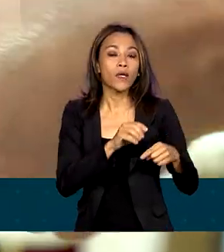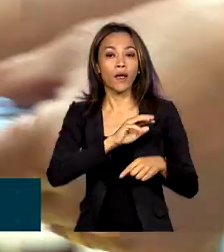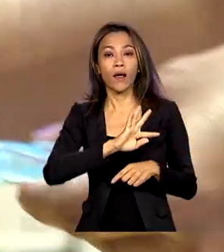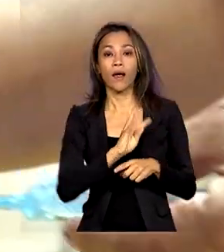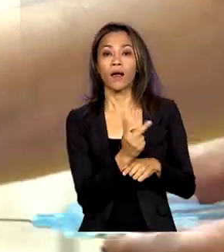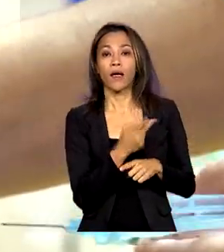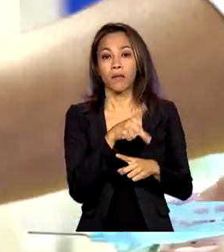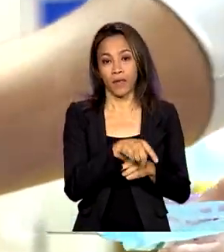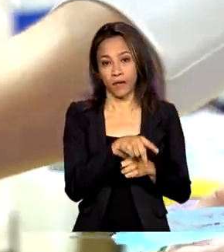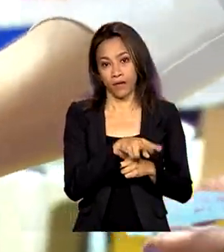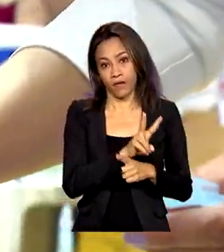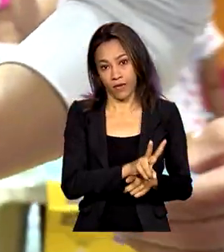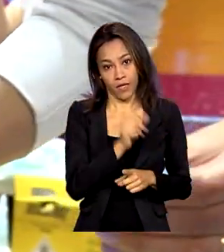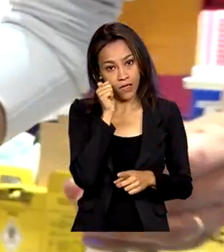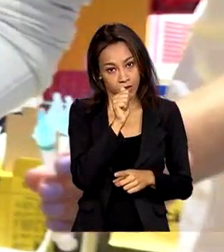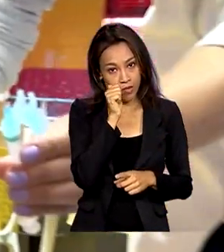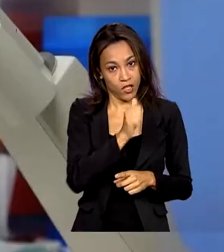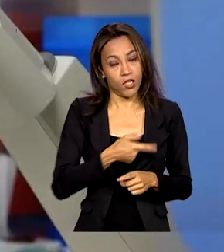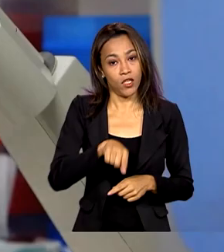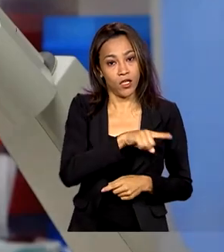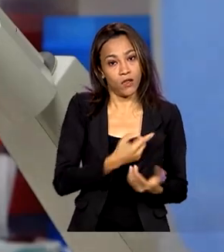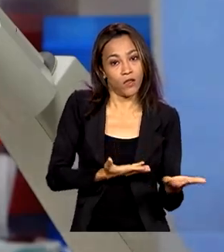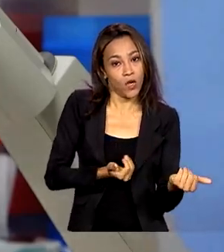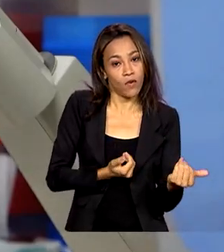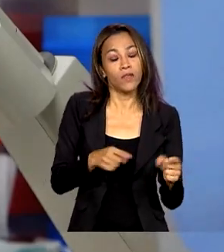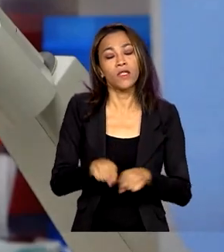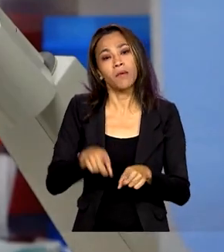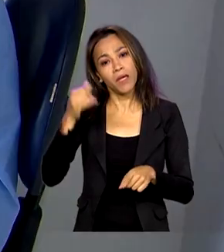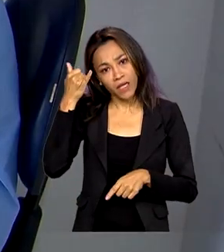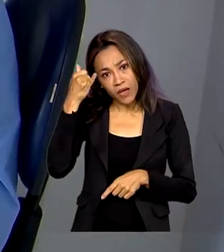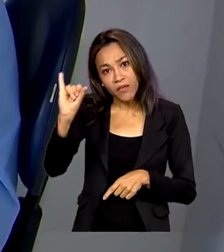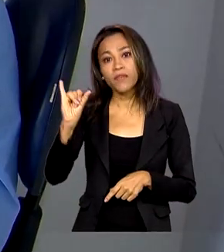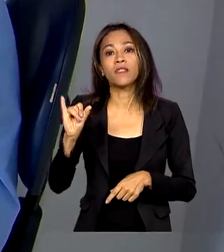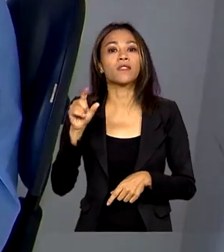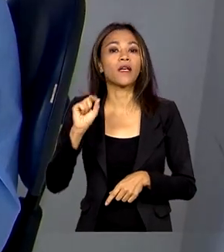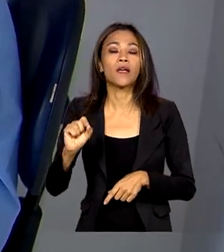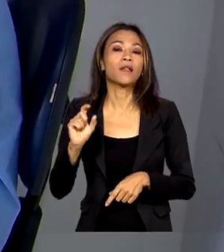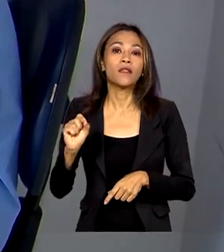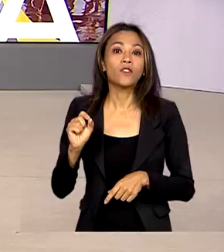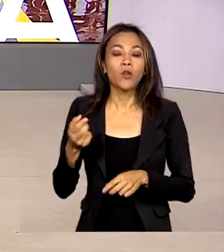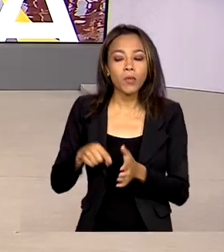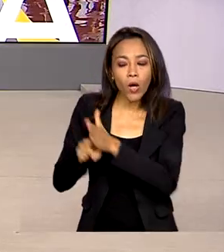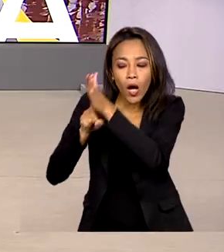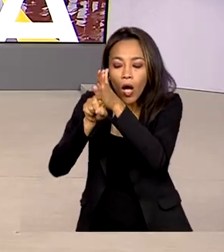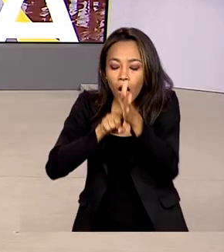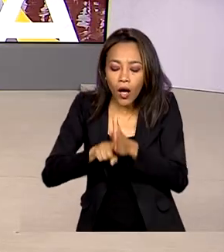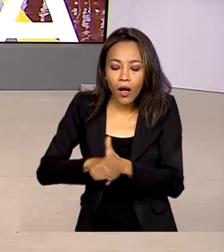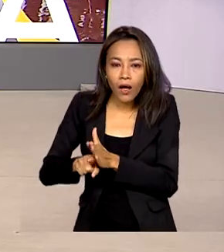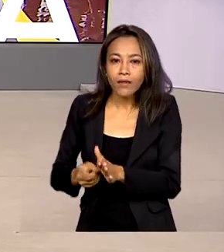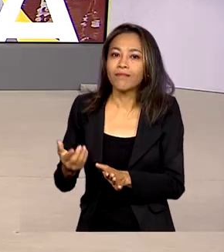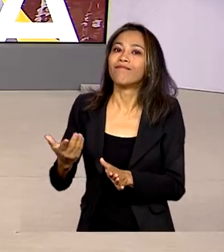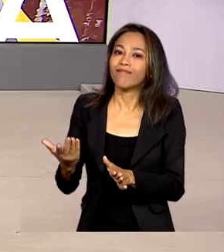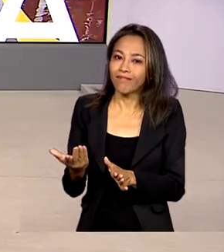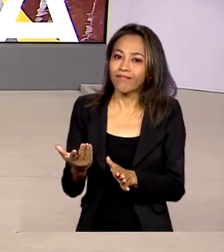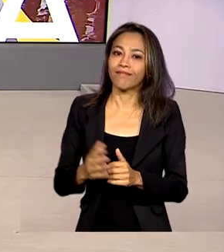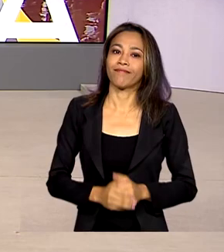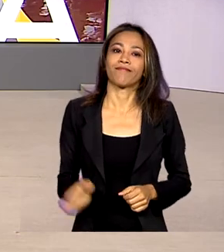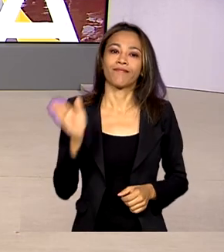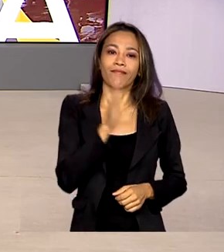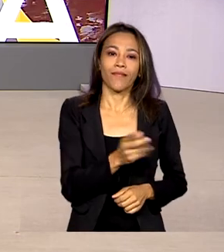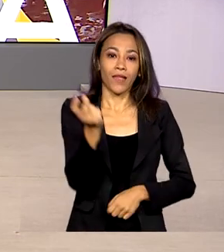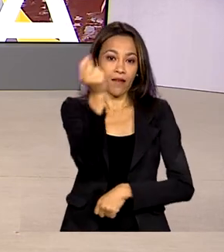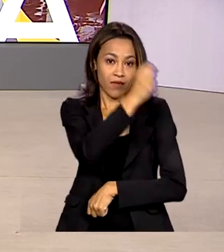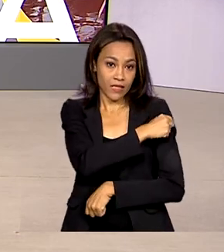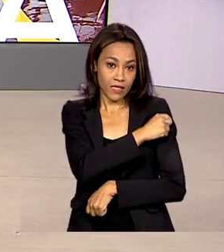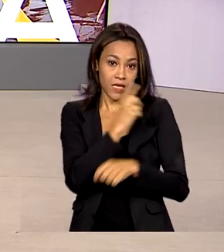nas meninas e nas jovens e a prevenção mesmo por meio do rastreamento. A vacina contra a